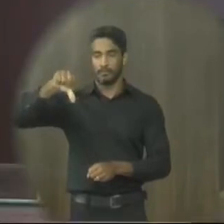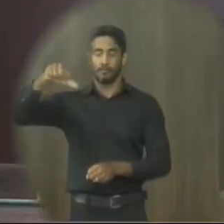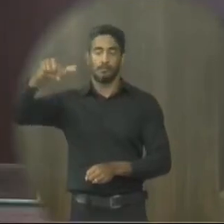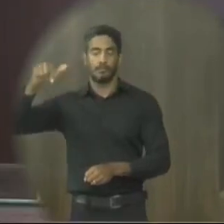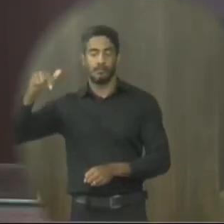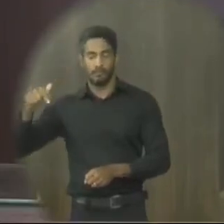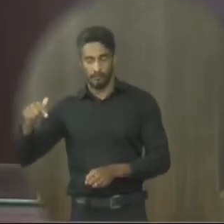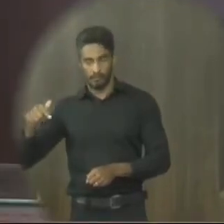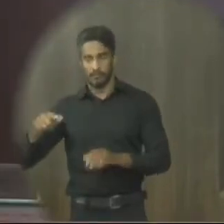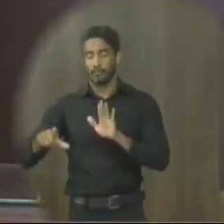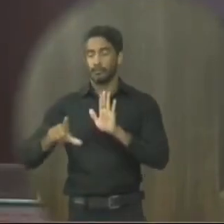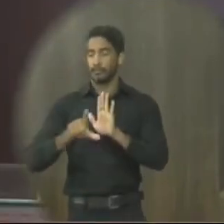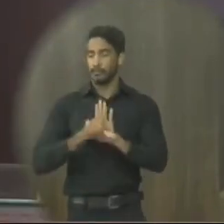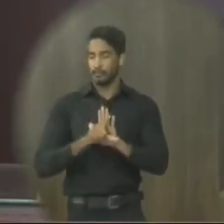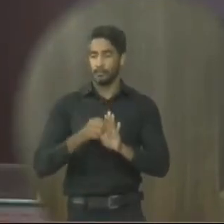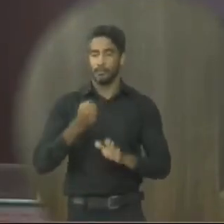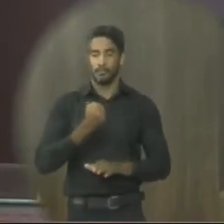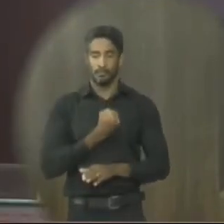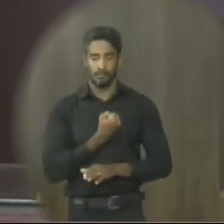22/8/1997 e lei